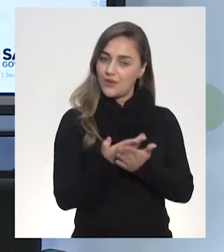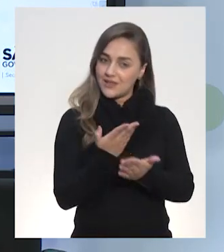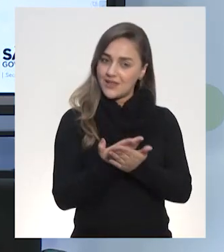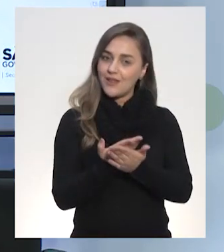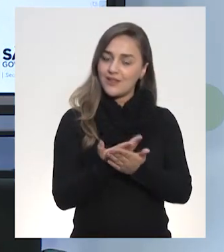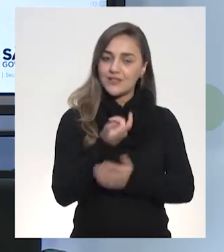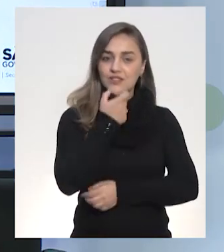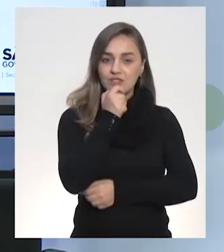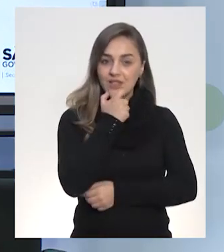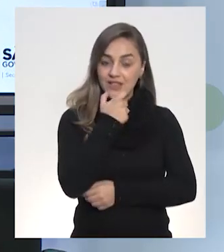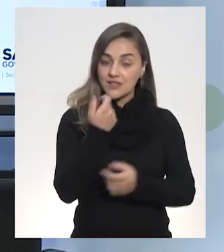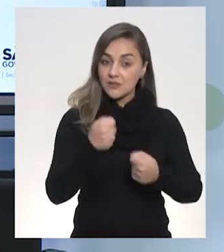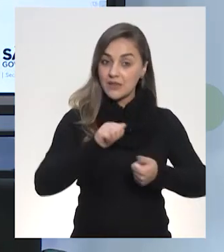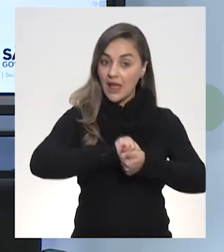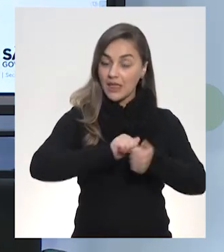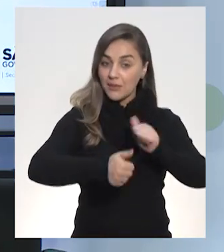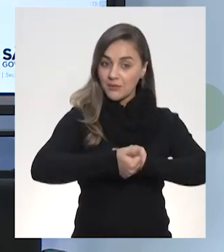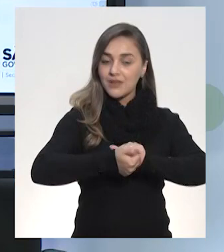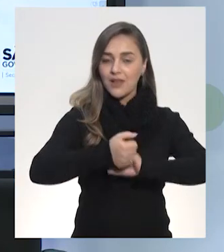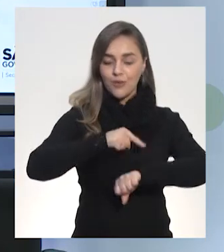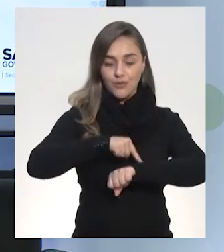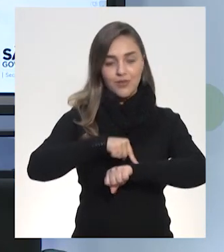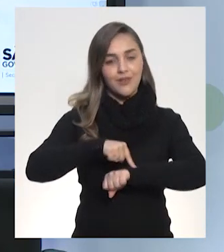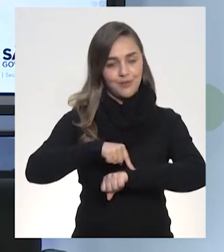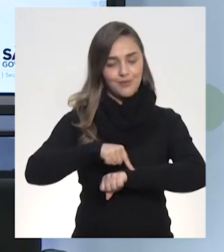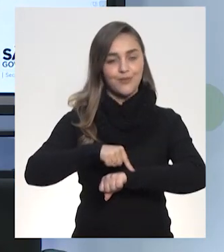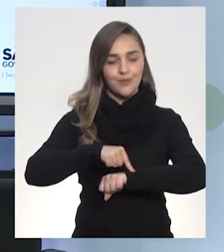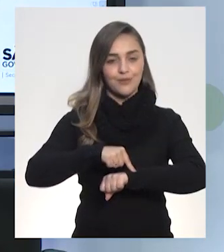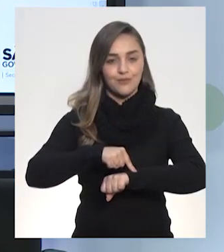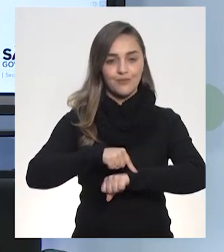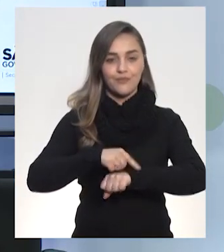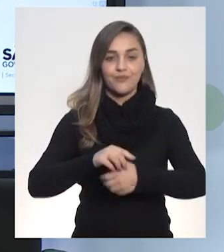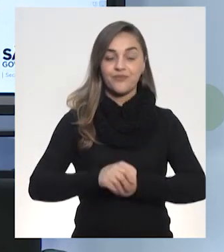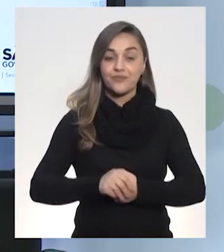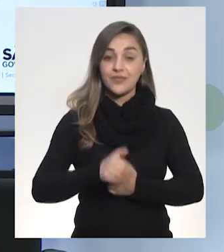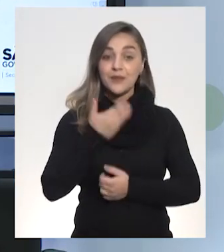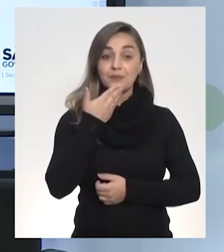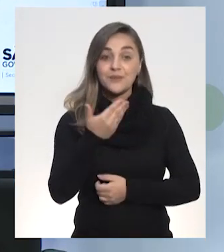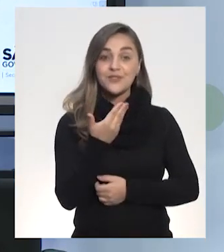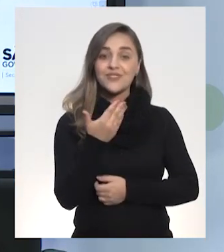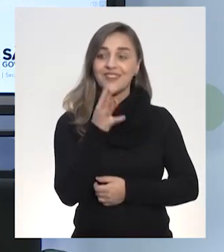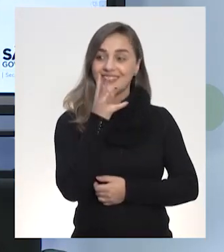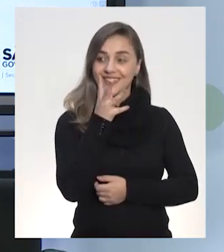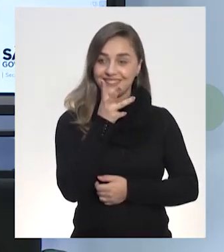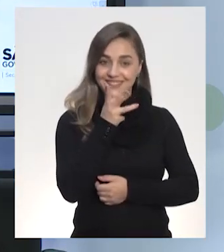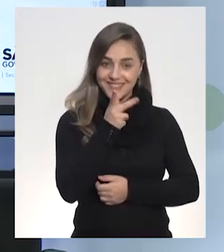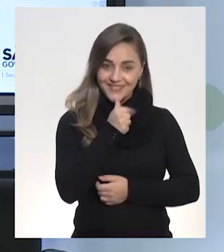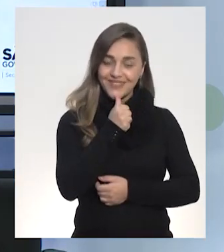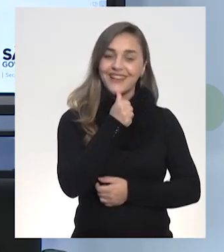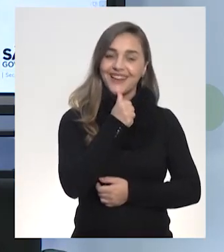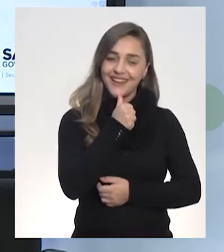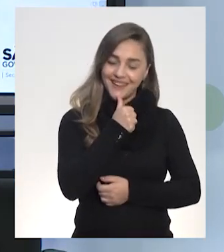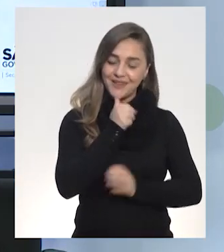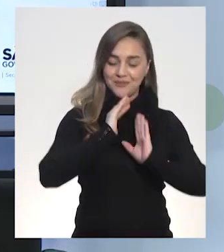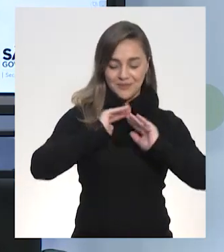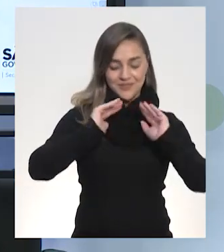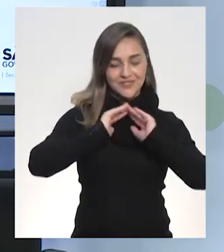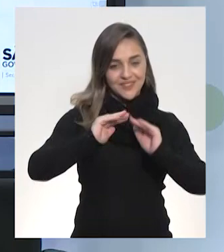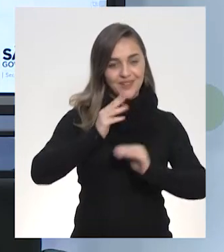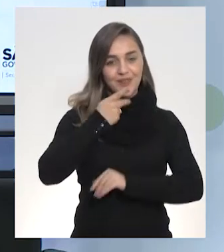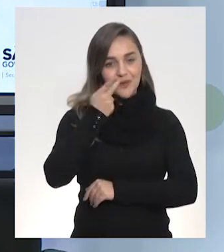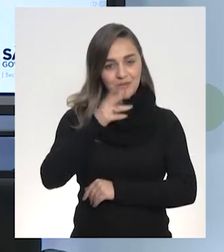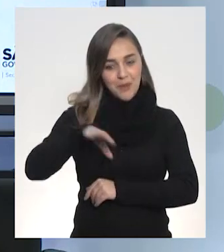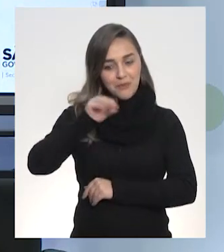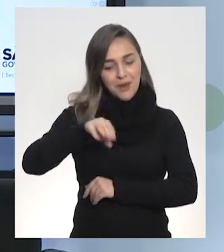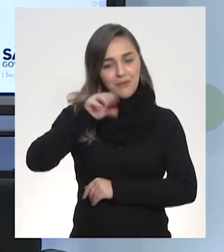só, então a gente tem que adaptar até a questão do tempo também, né? O pessoal pediu para falar mais devagar, então vou tentar falar mais devagar, mas eu estou sempre preocupado